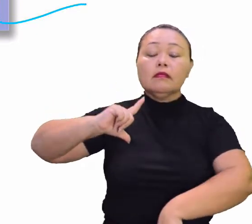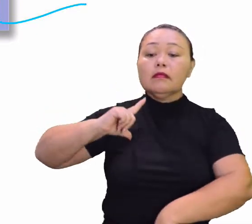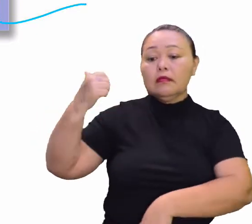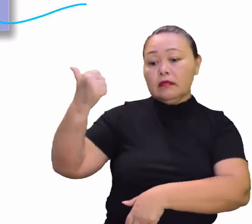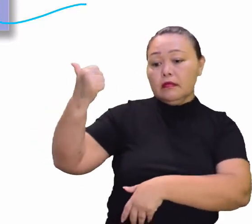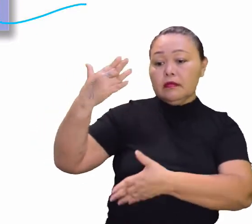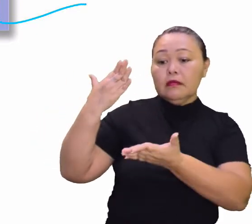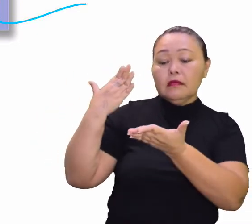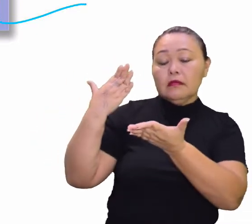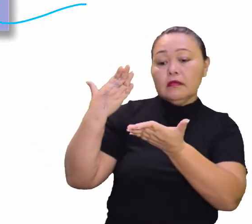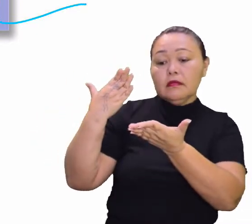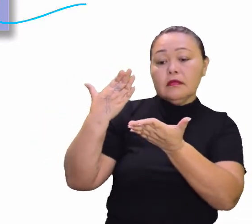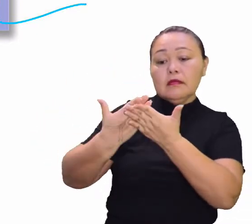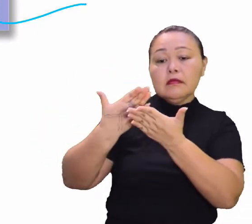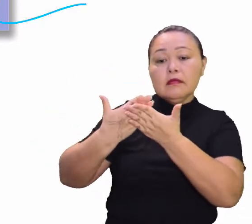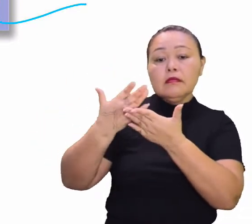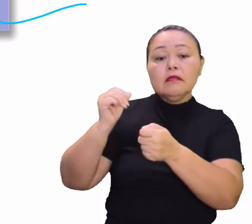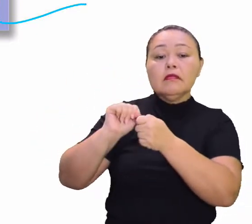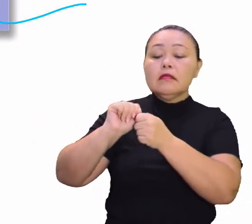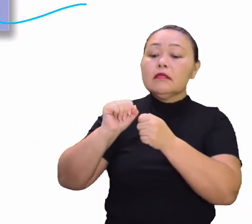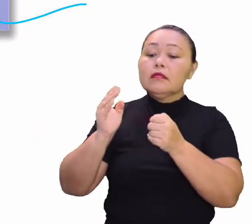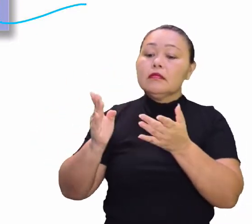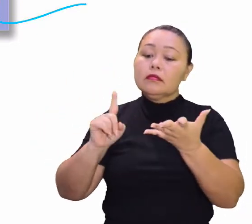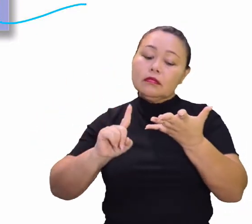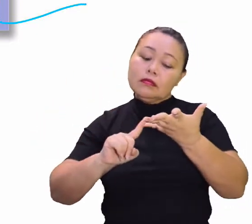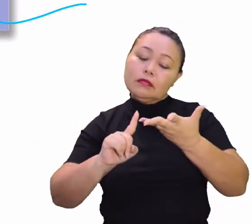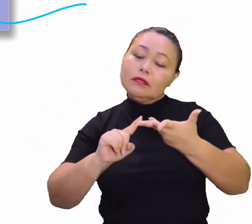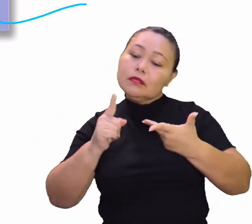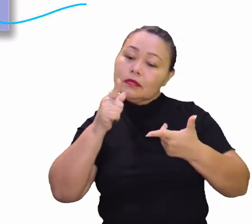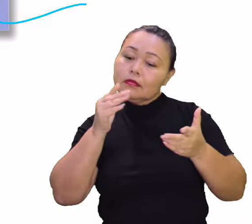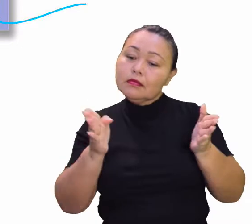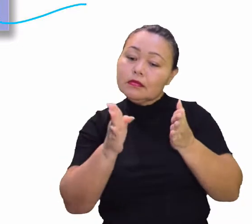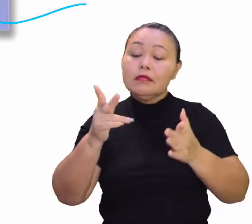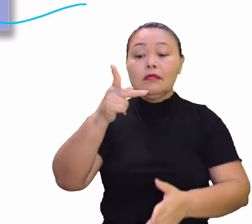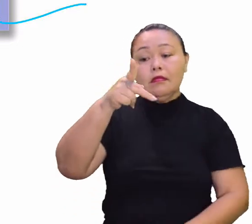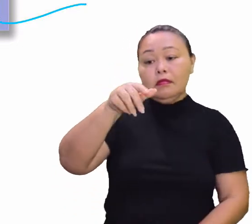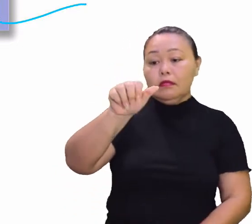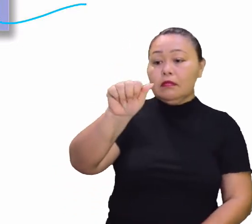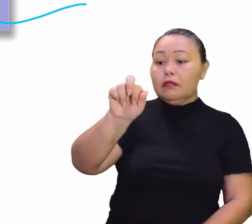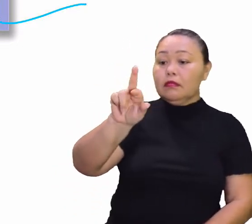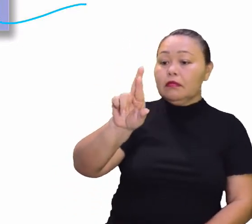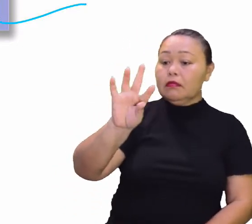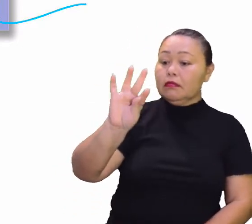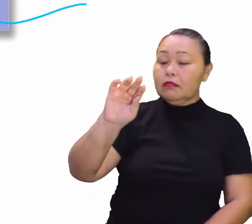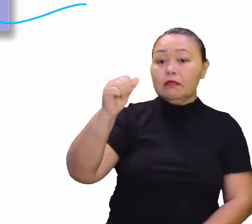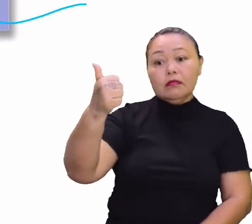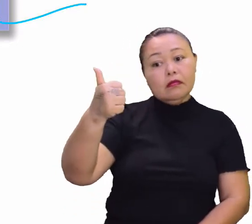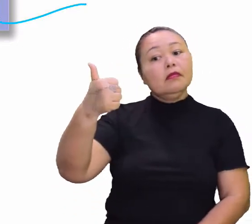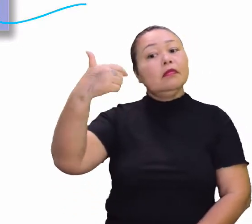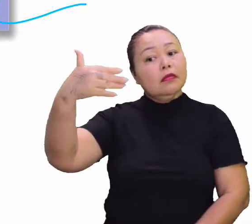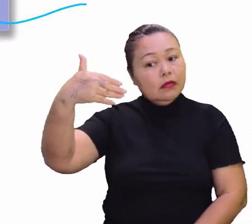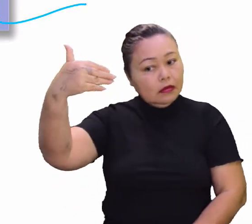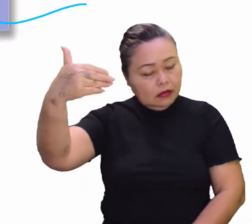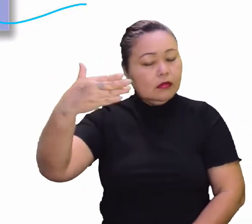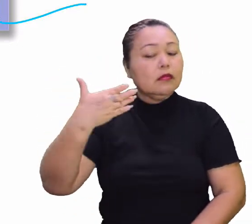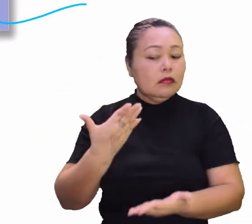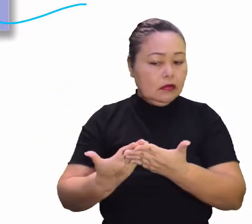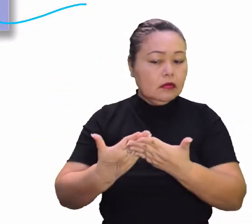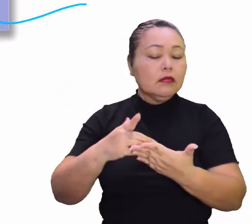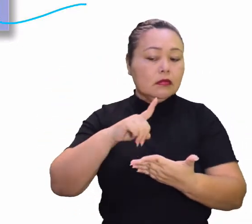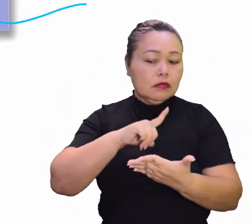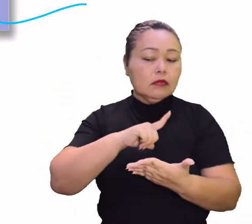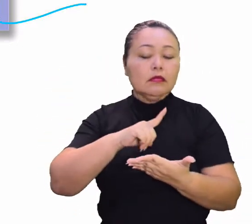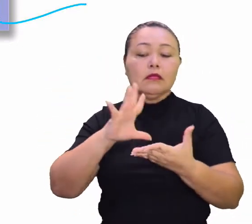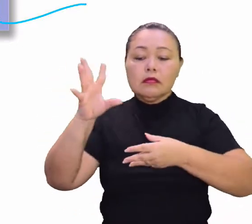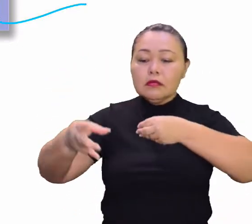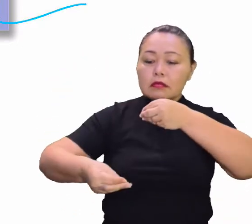sobre hidrografia rondoniense. Então, tem parte 1, tem outras aulas falando sobre os demais rios